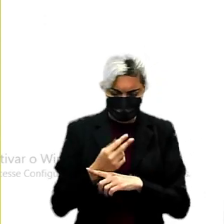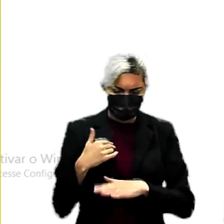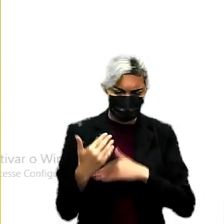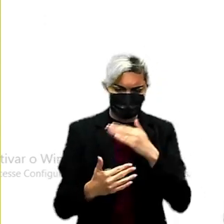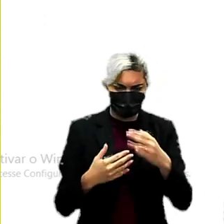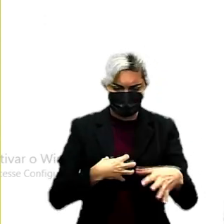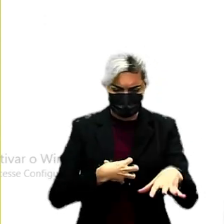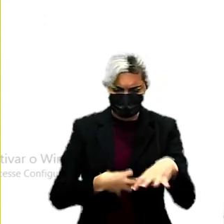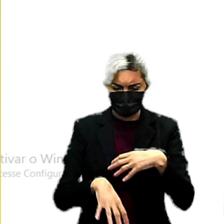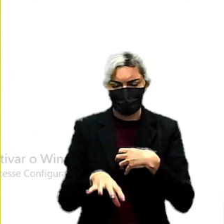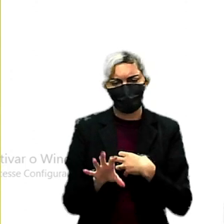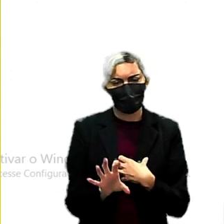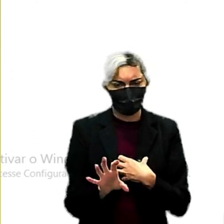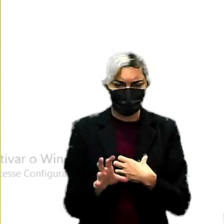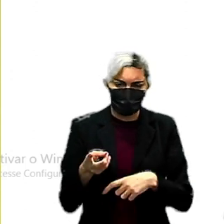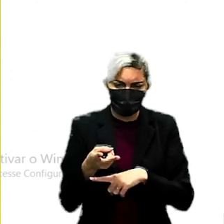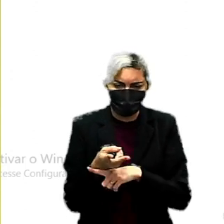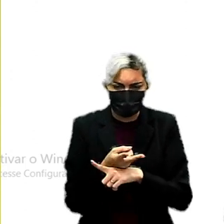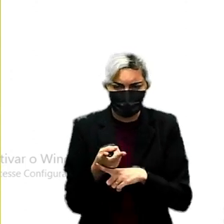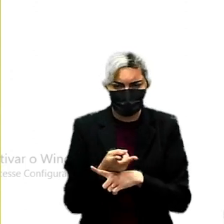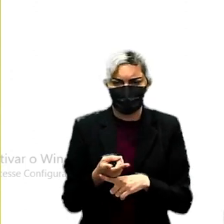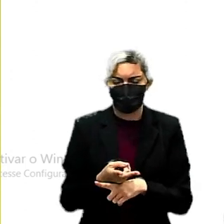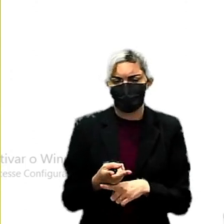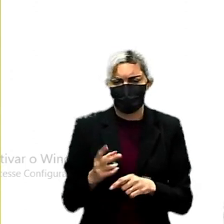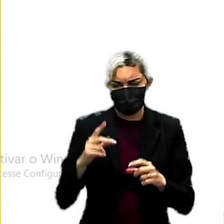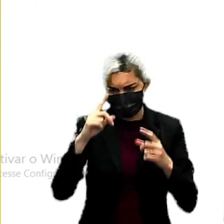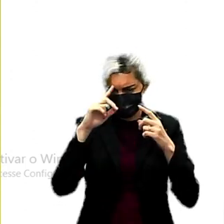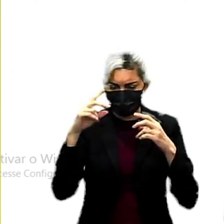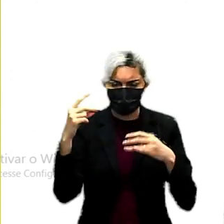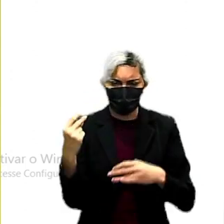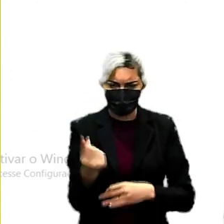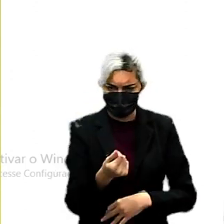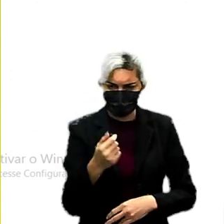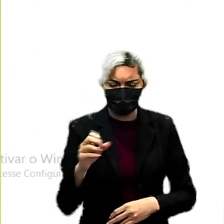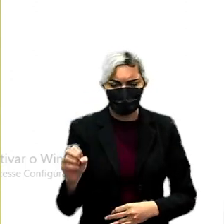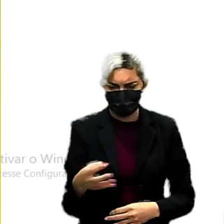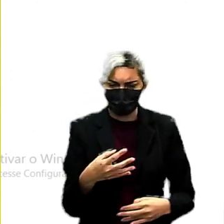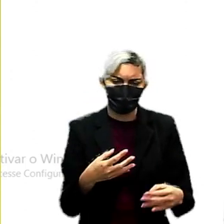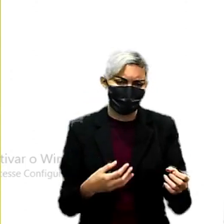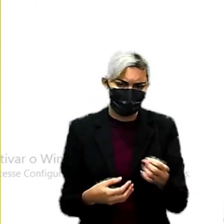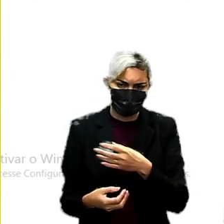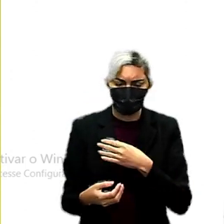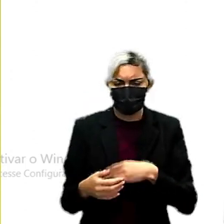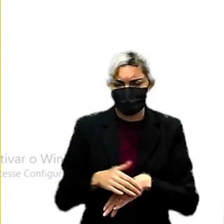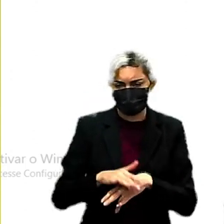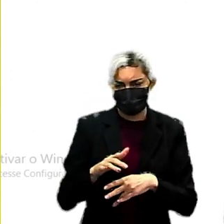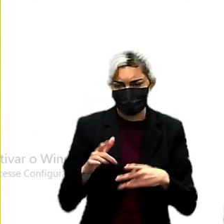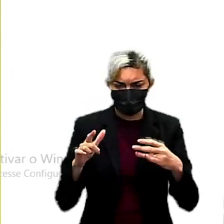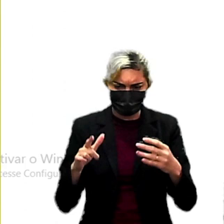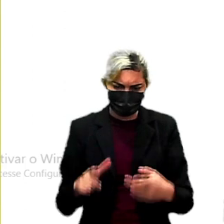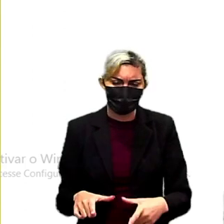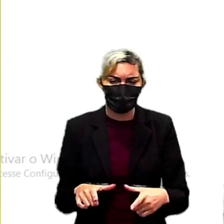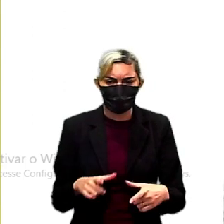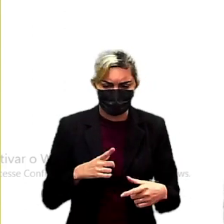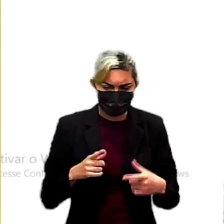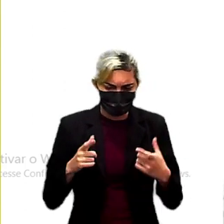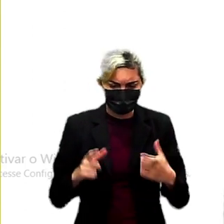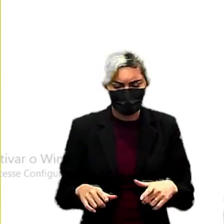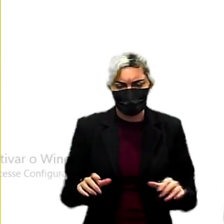a empatia, procura fomentar a criatividade, a inovação, mais esse ambiente vai ser um